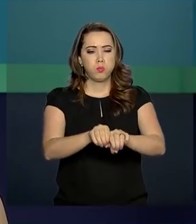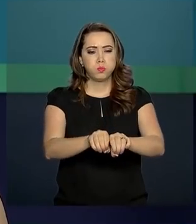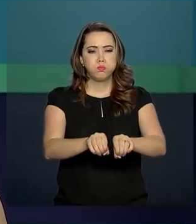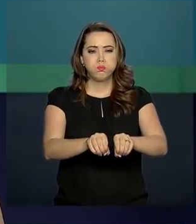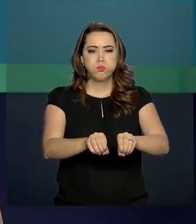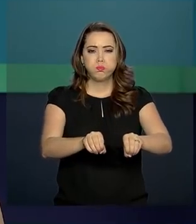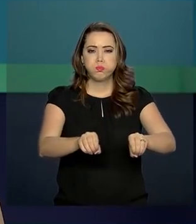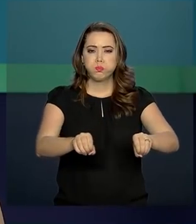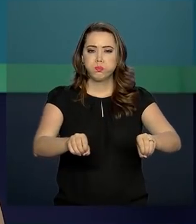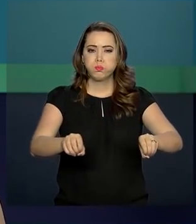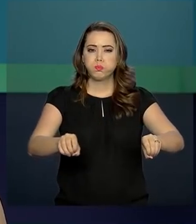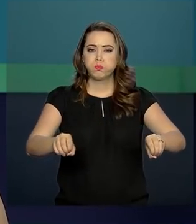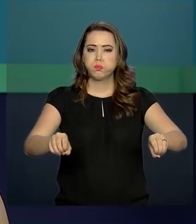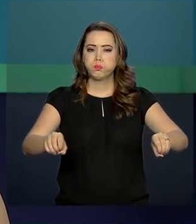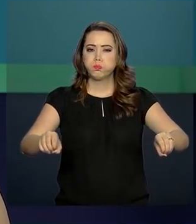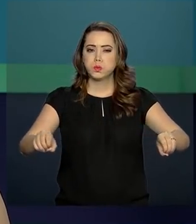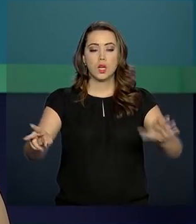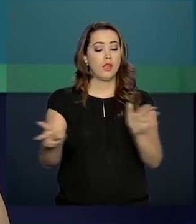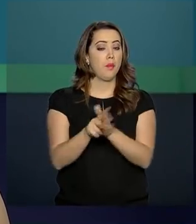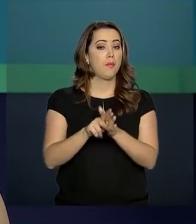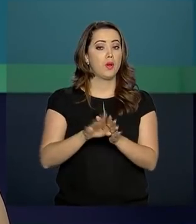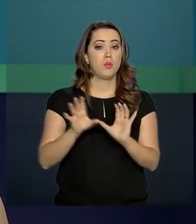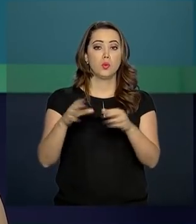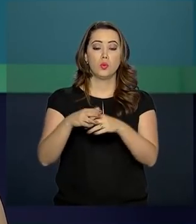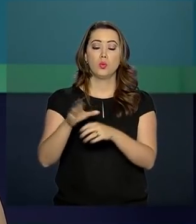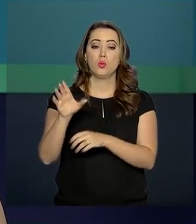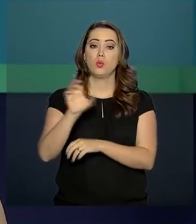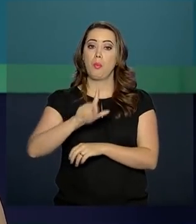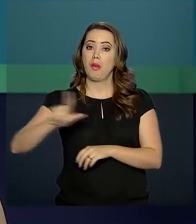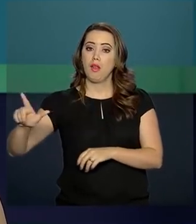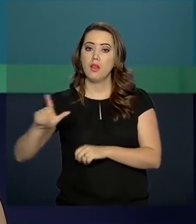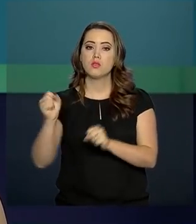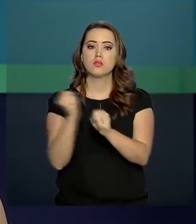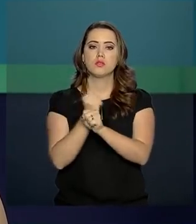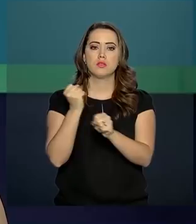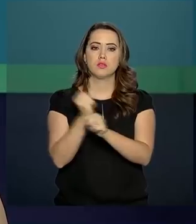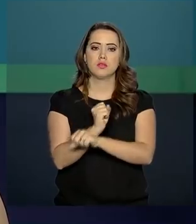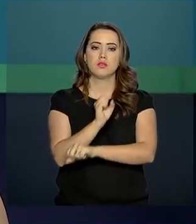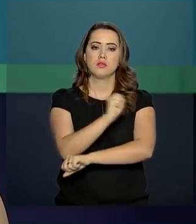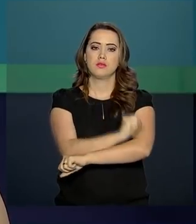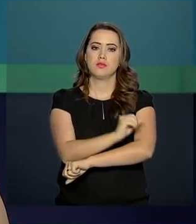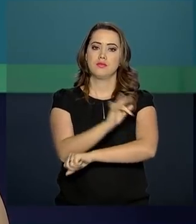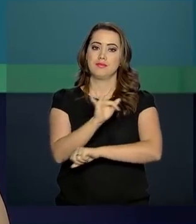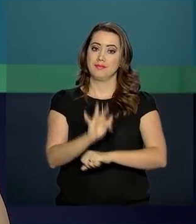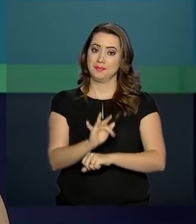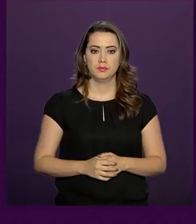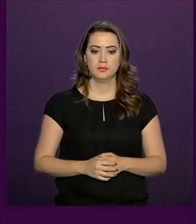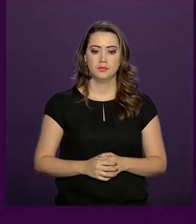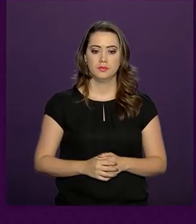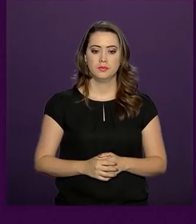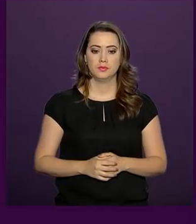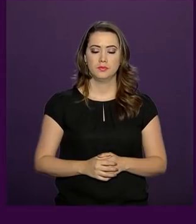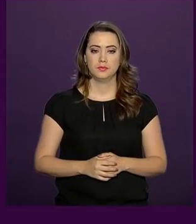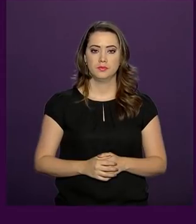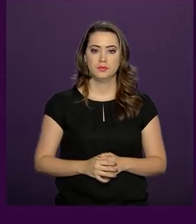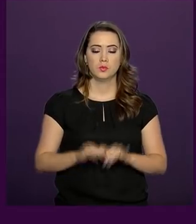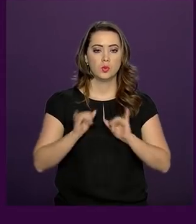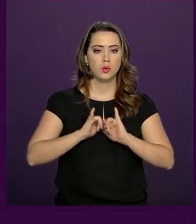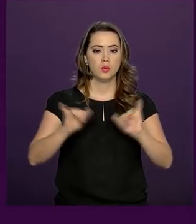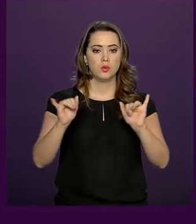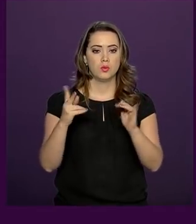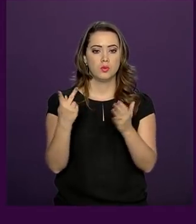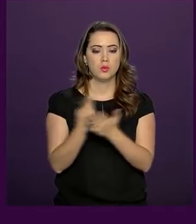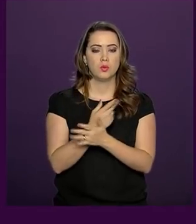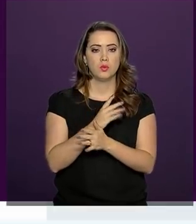do Agreste, que é parte do eixo leste das obras do projeto de integração do Rio São Francisco. O anúncio foi feito